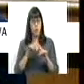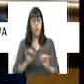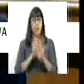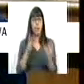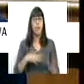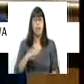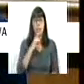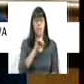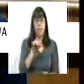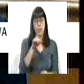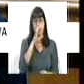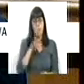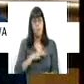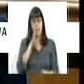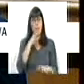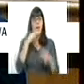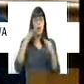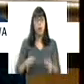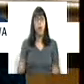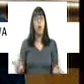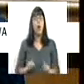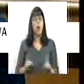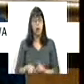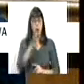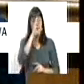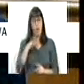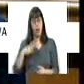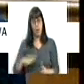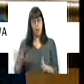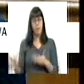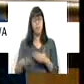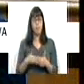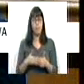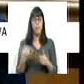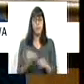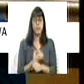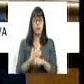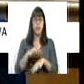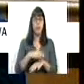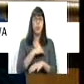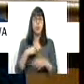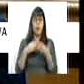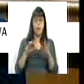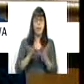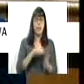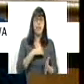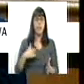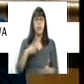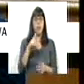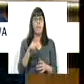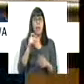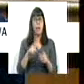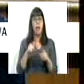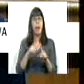objetividade. O que eu tinha para perguntar era se o Sr. Ministro confirma ou não que o Governo pretende encerrar o serviço de consulta aberta no Centro de Saúde de Vila Pouca da